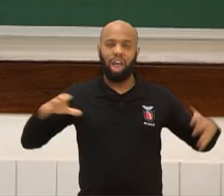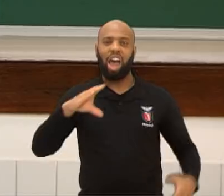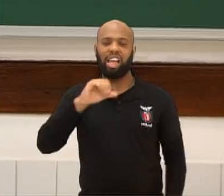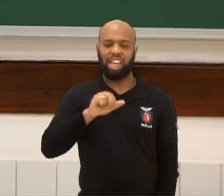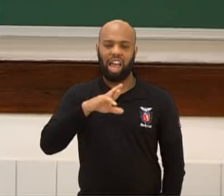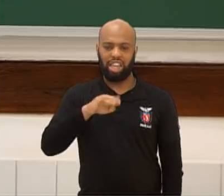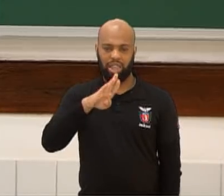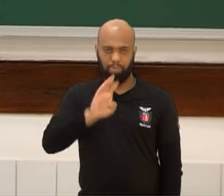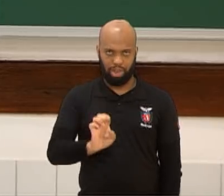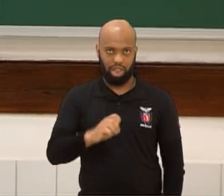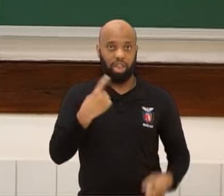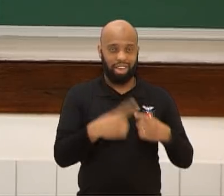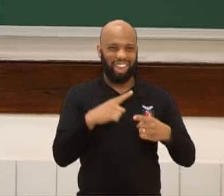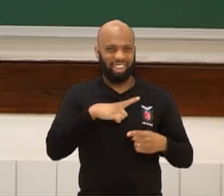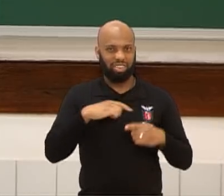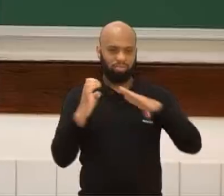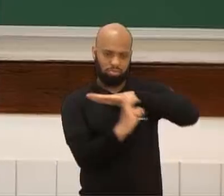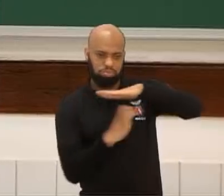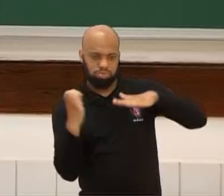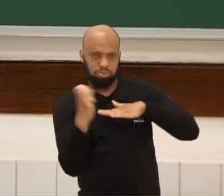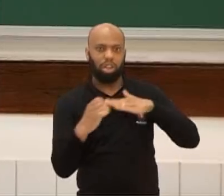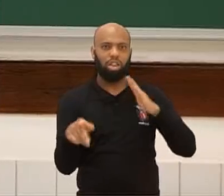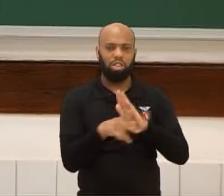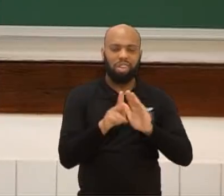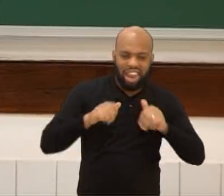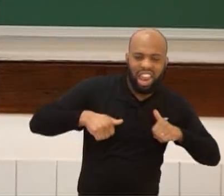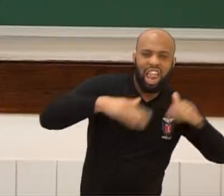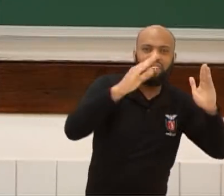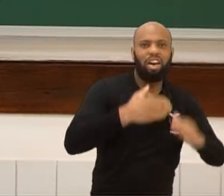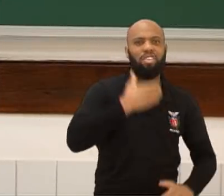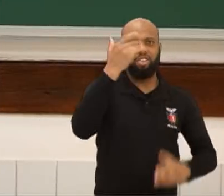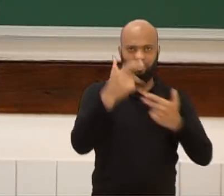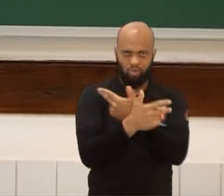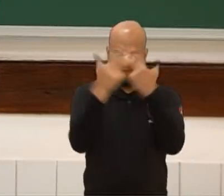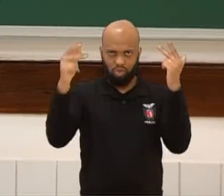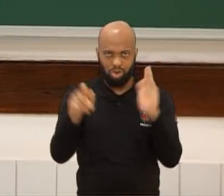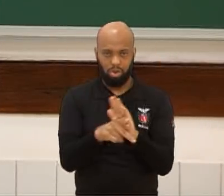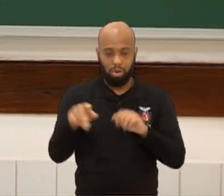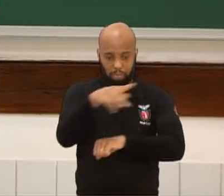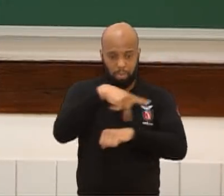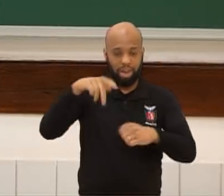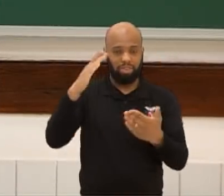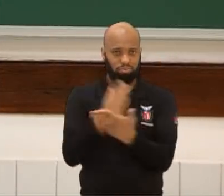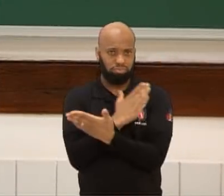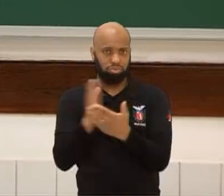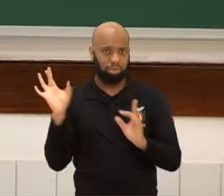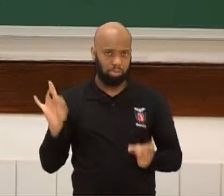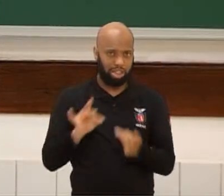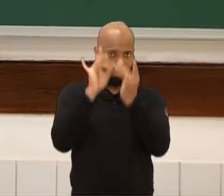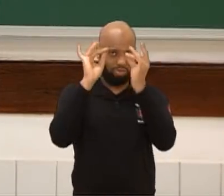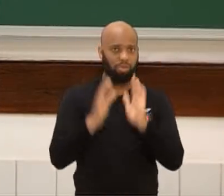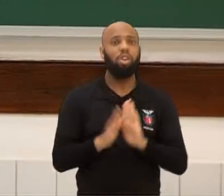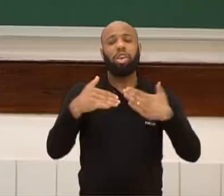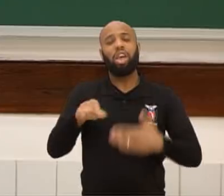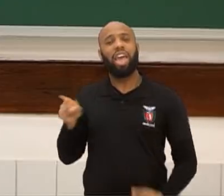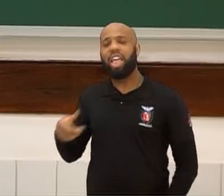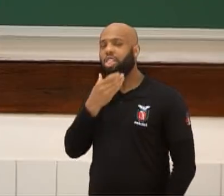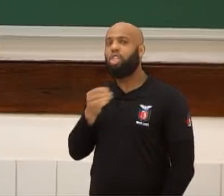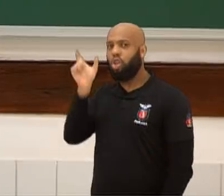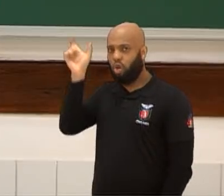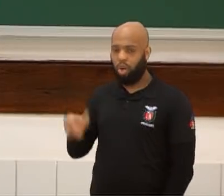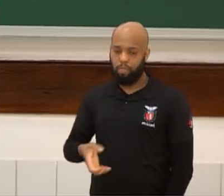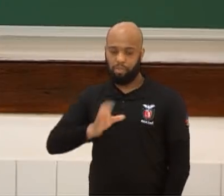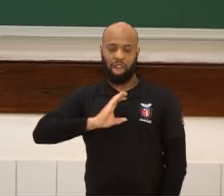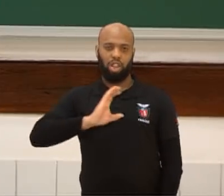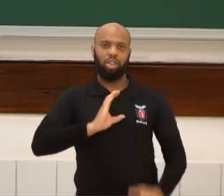uma empresa transportadora de frutas tropicais. E acredita-se que esse canadense, seja